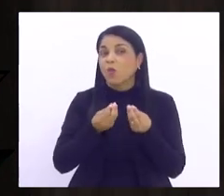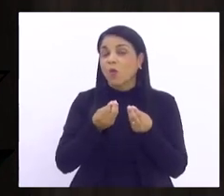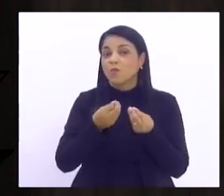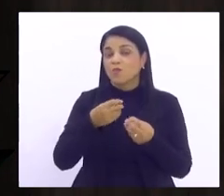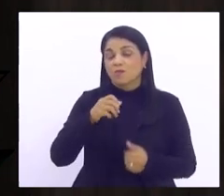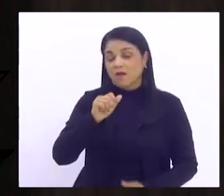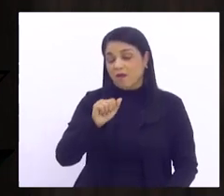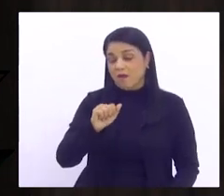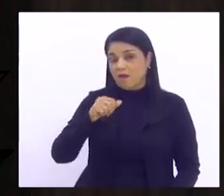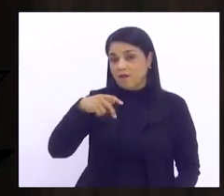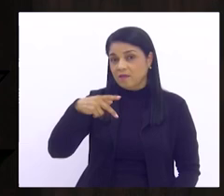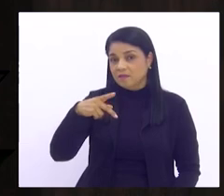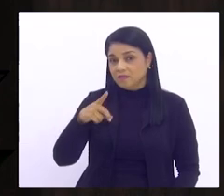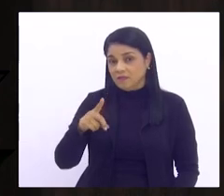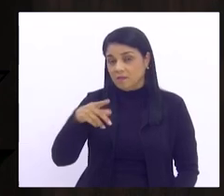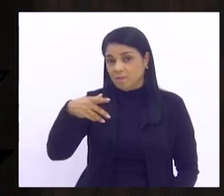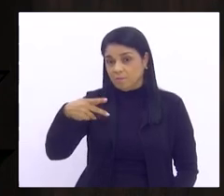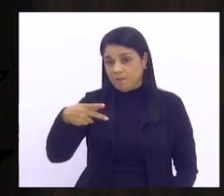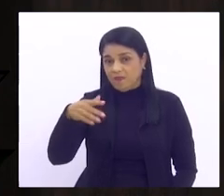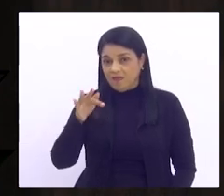DPF 54, o HC